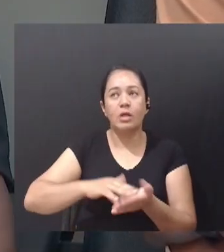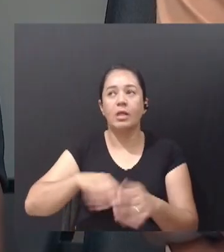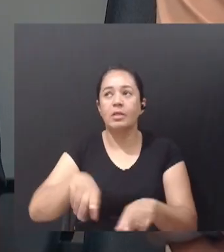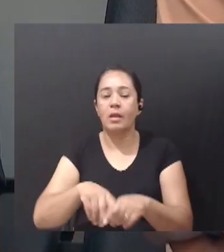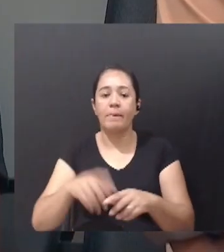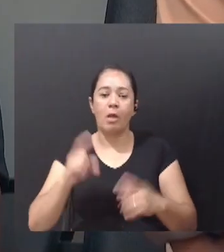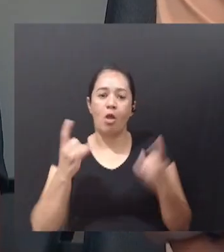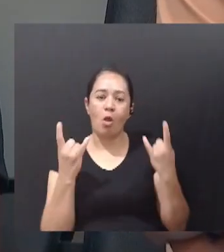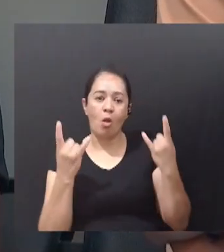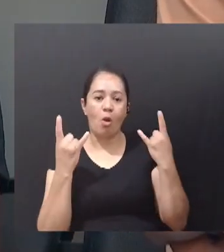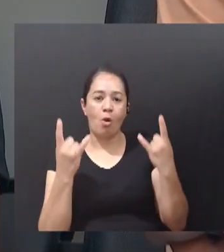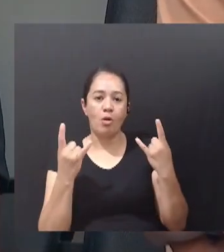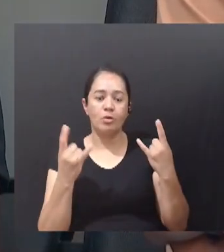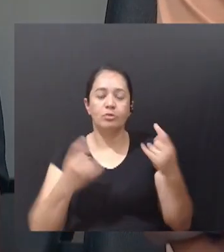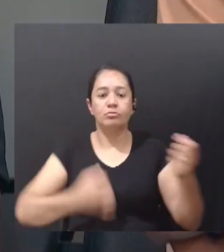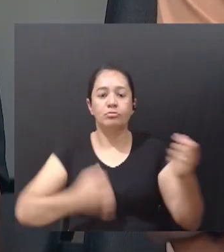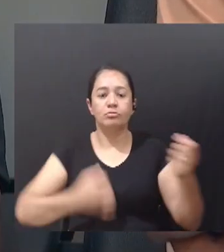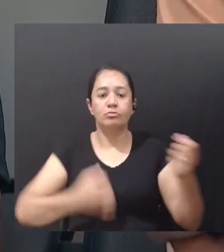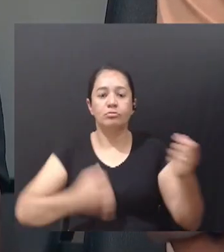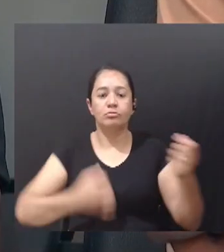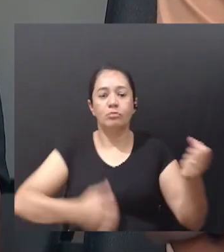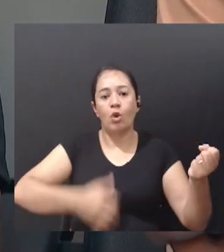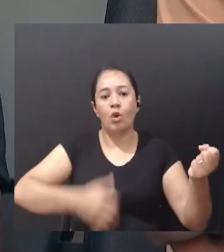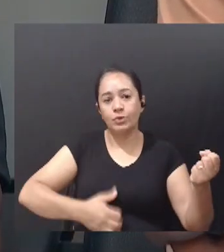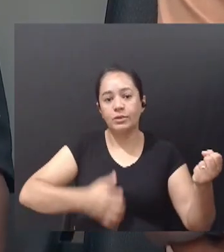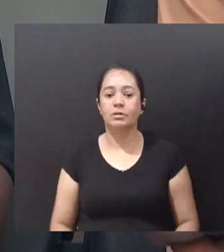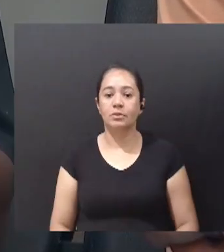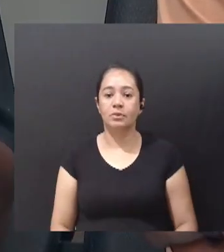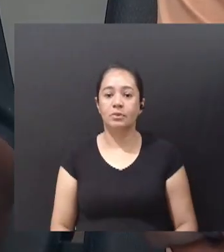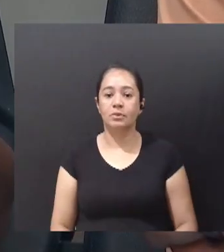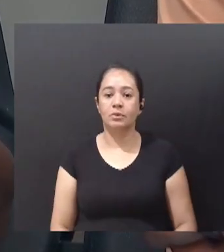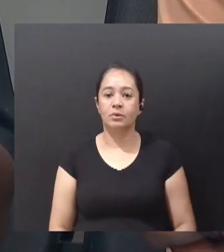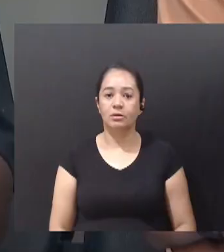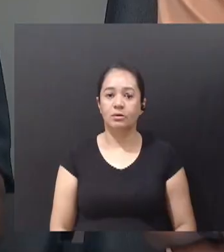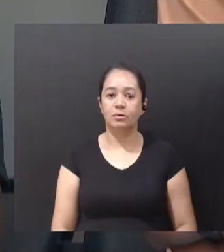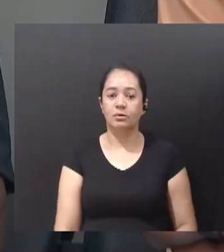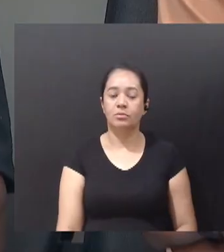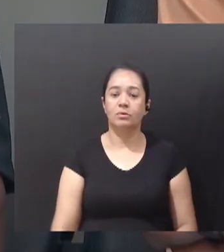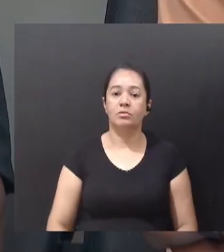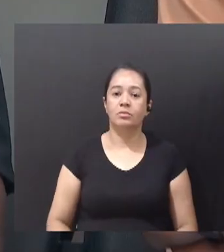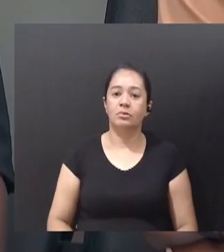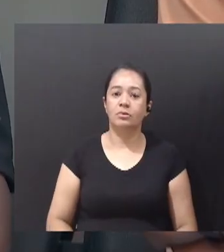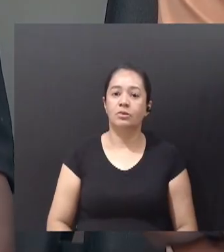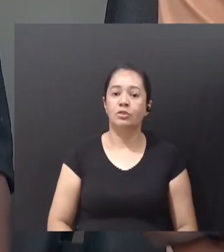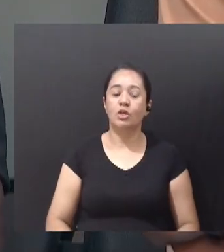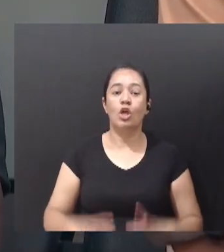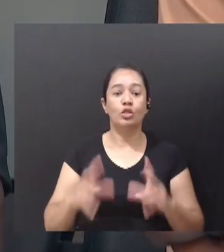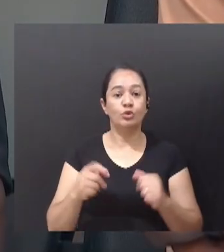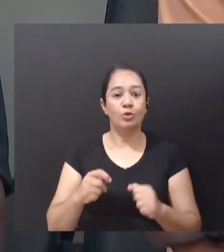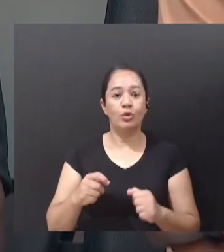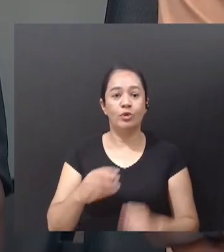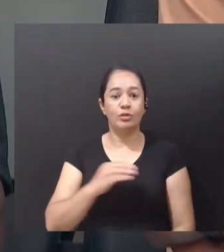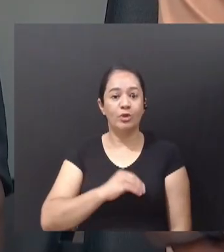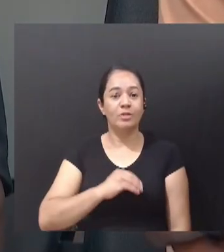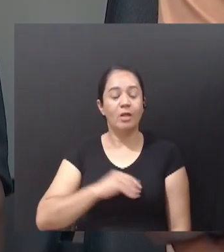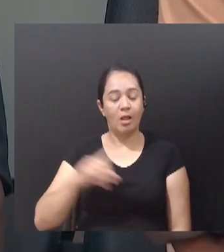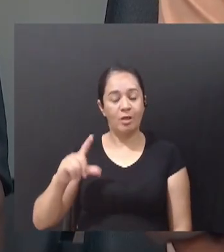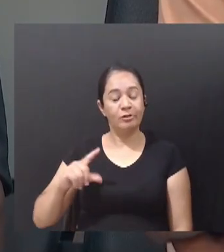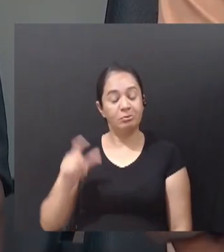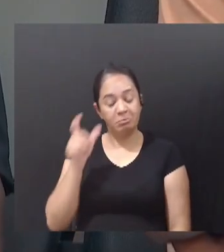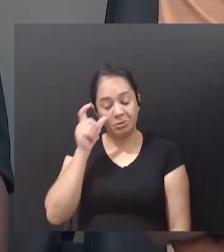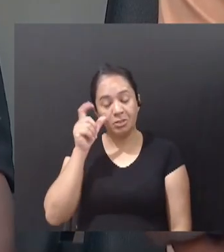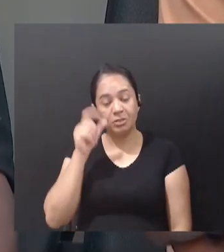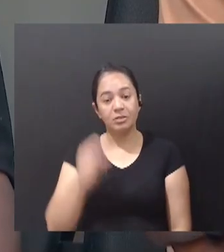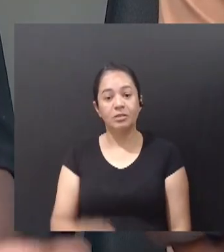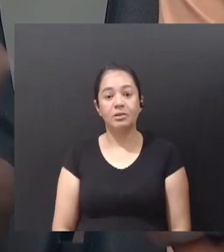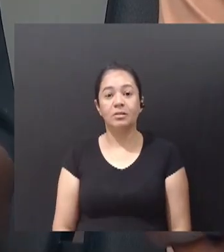tinha o sertanejo, e todos com cachês, né, meu? Que interessante, né? Todos com cachês.